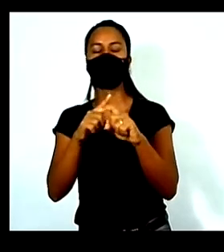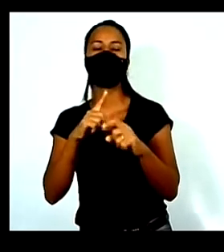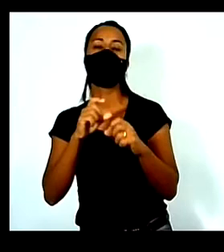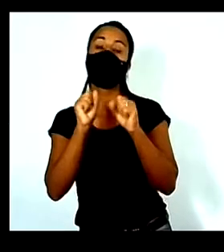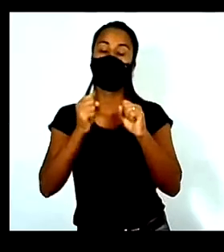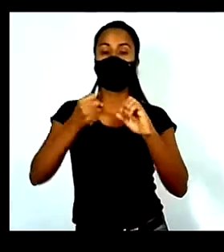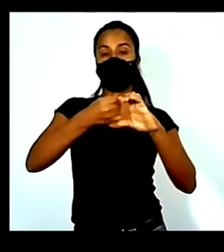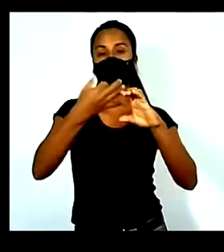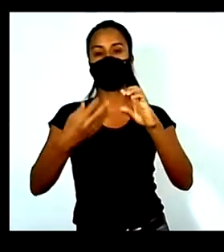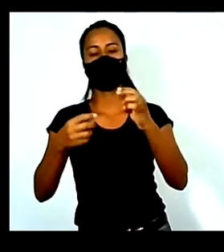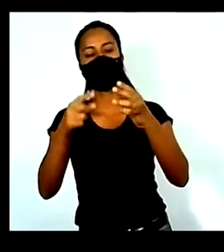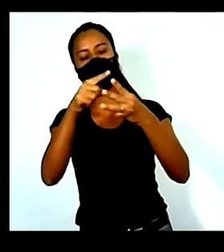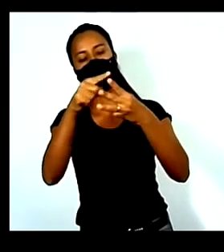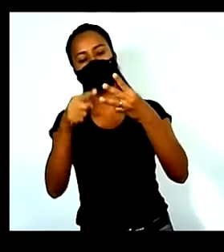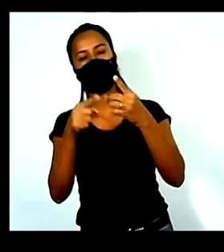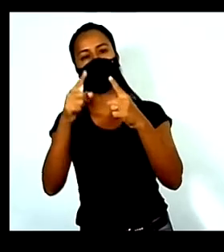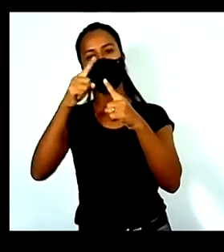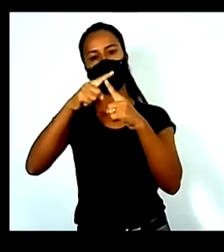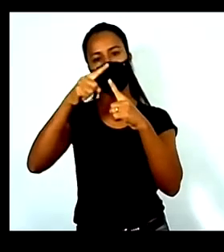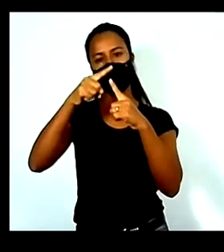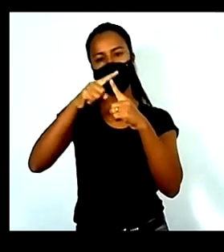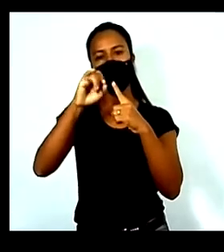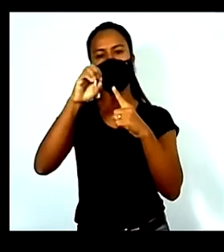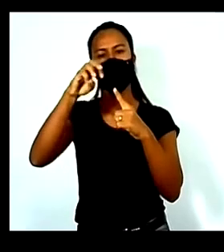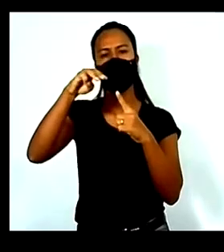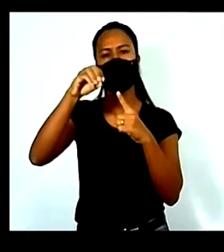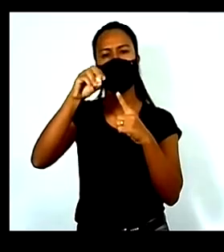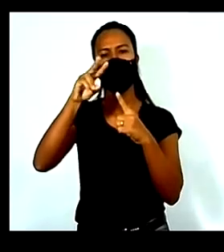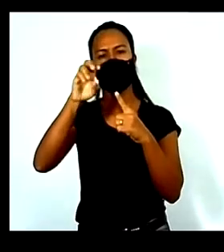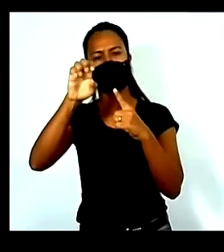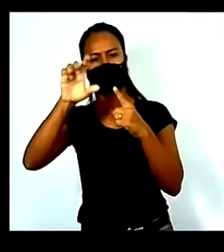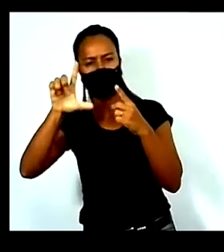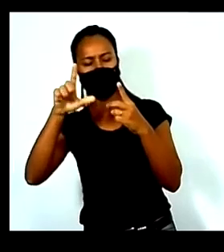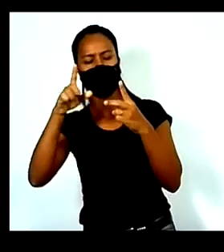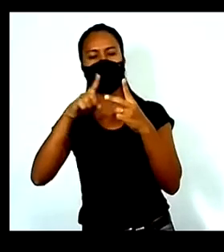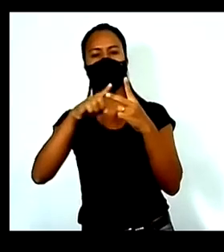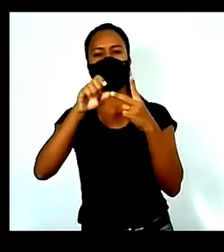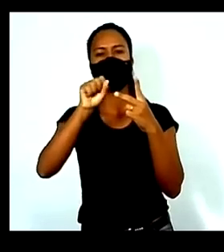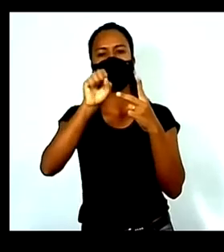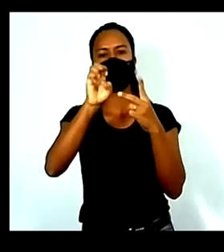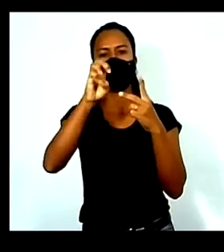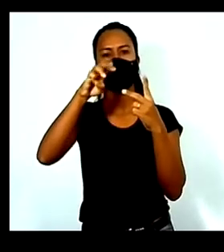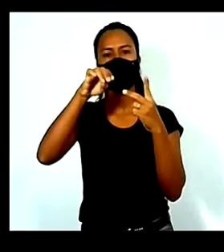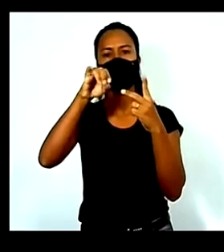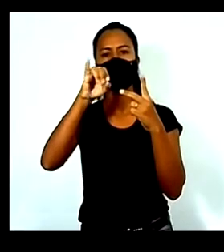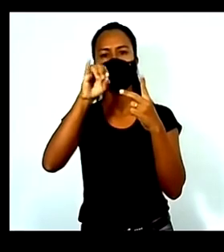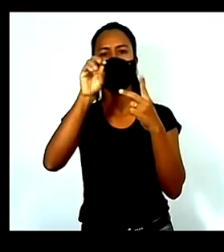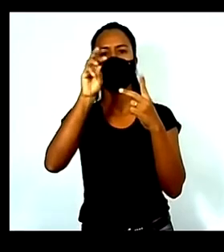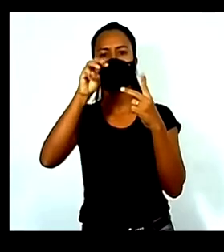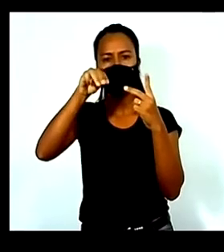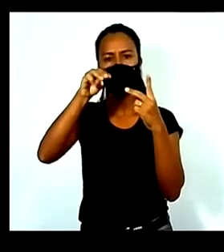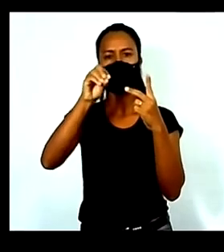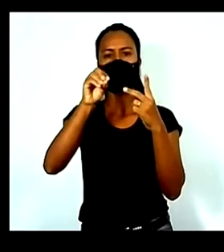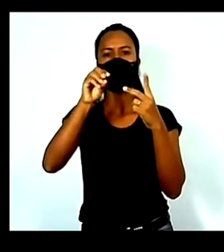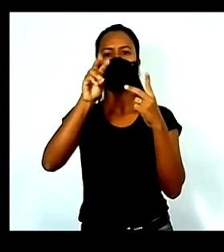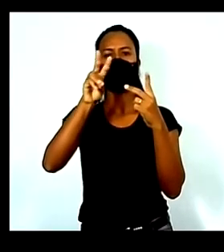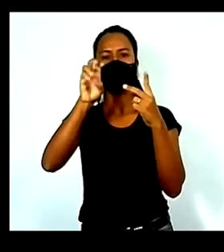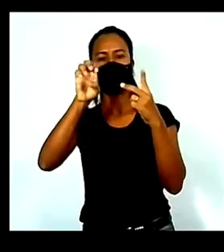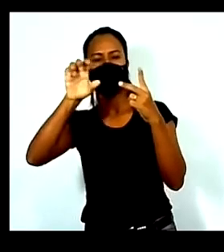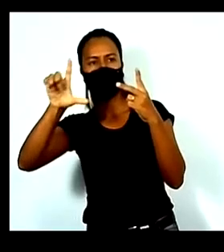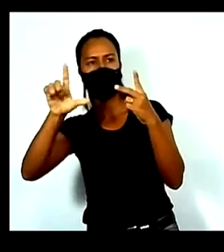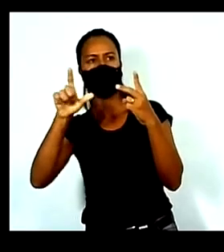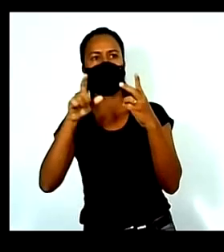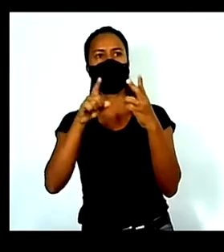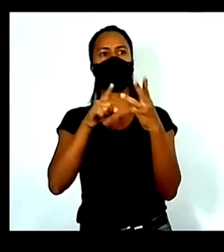tipos: a articulação imóvel, a articulação semimóvel e a articulação móvel. Qual é a